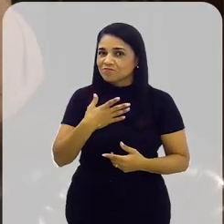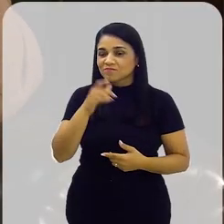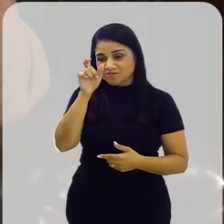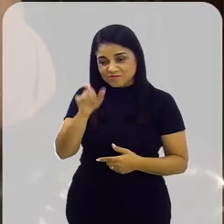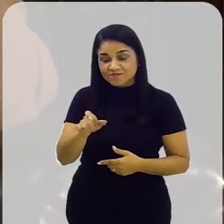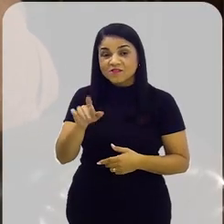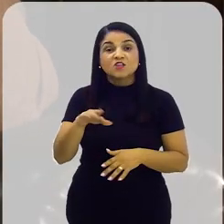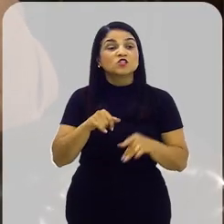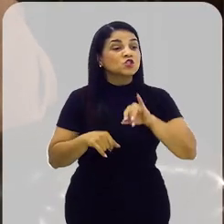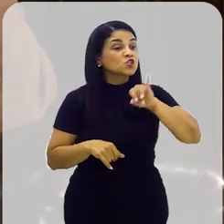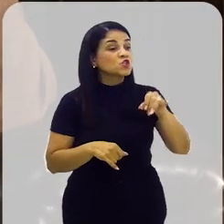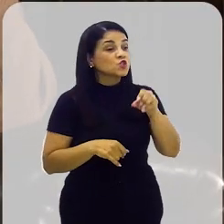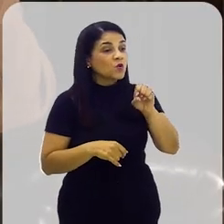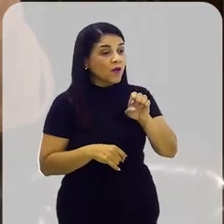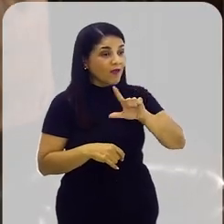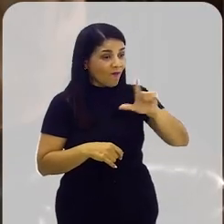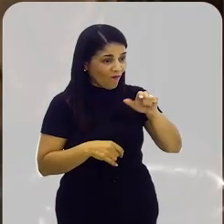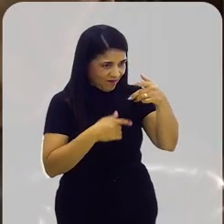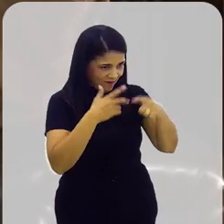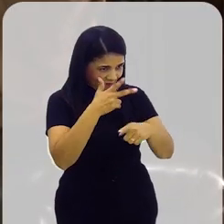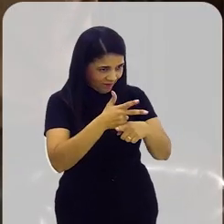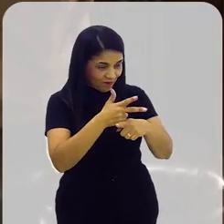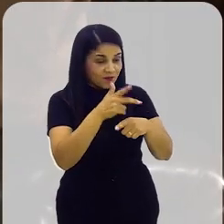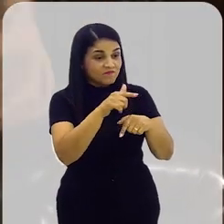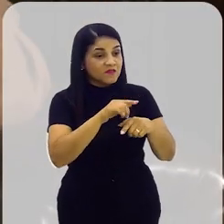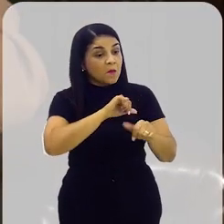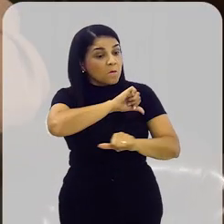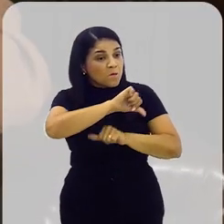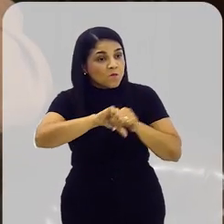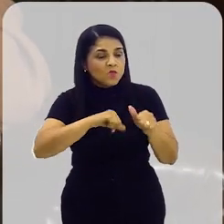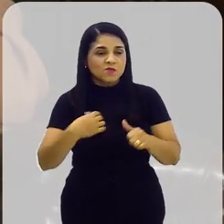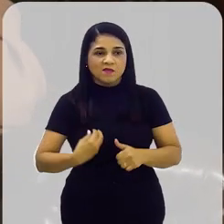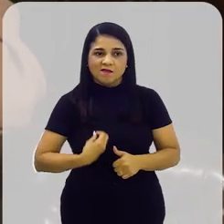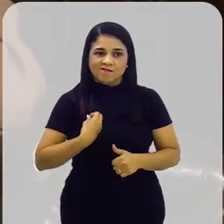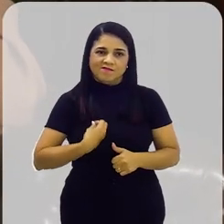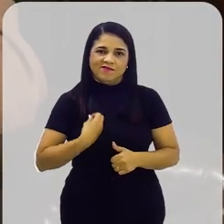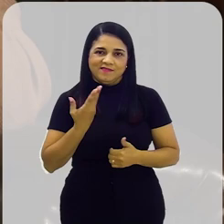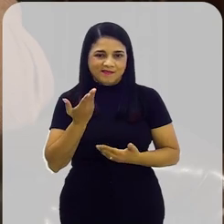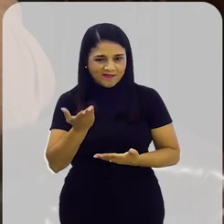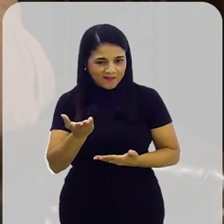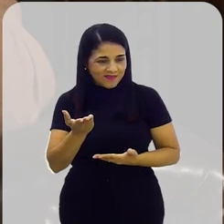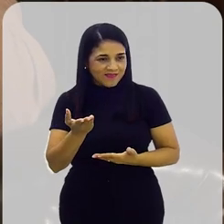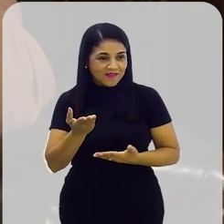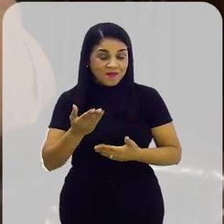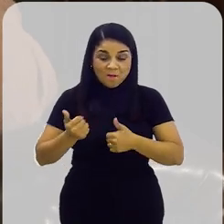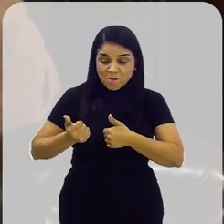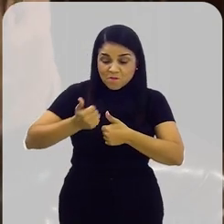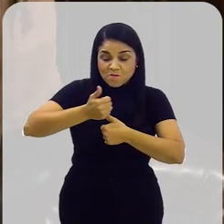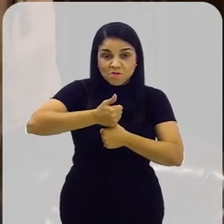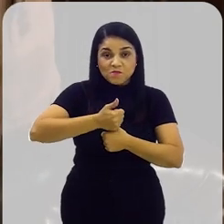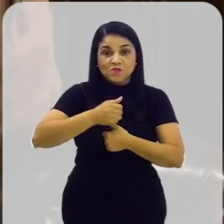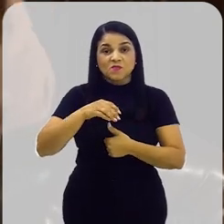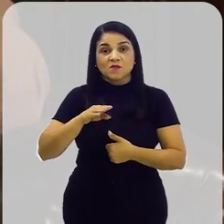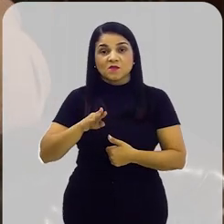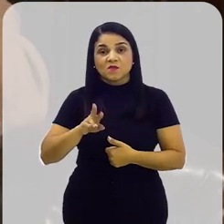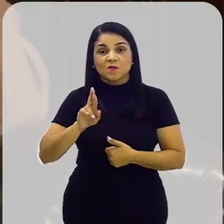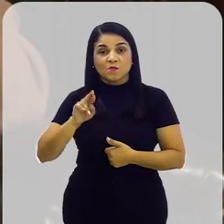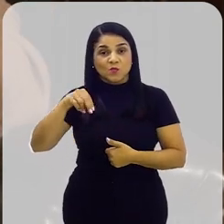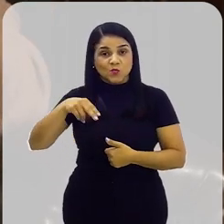aqui com você, Joel. E a coisa muda, filho, e vai a Bruninha. Faz